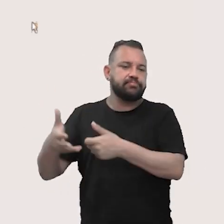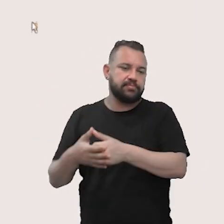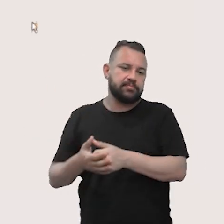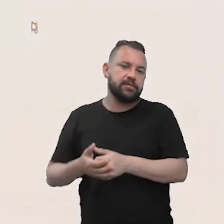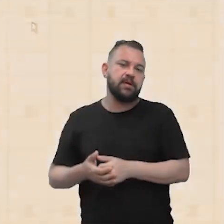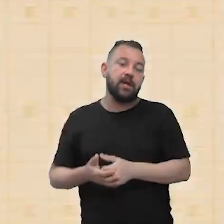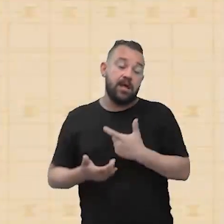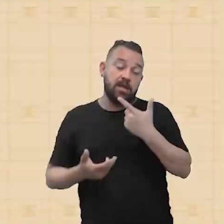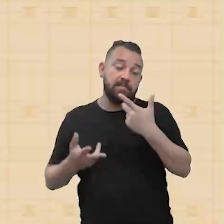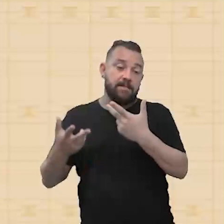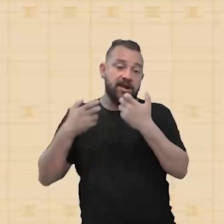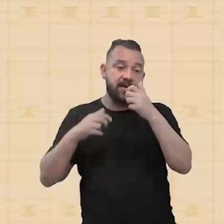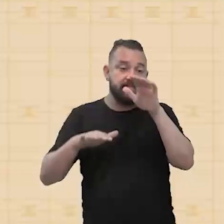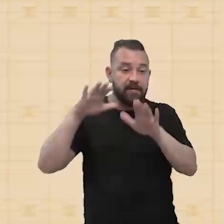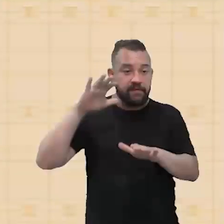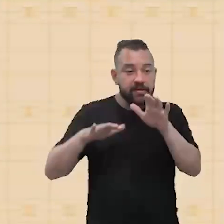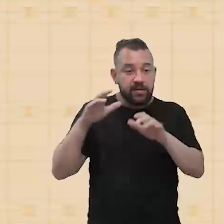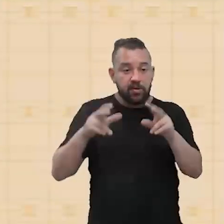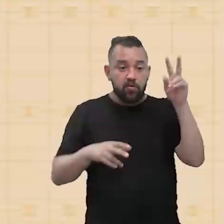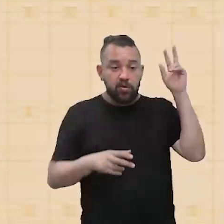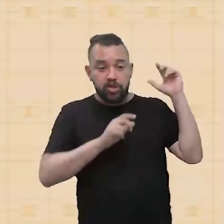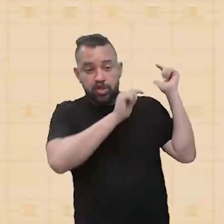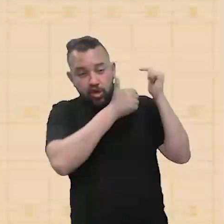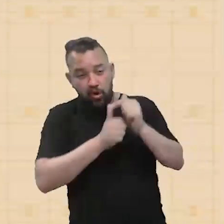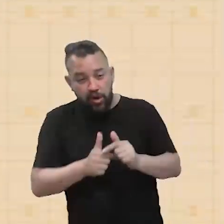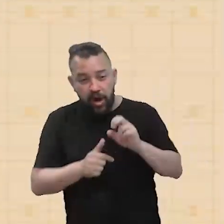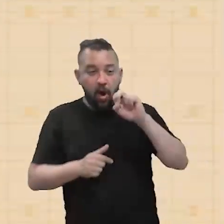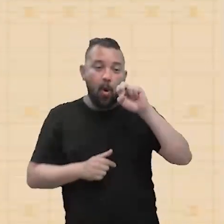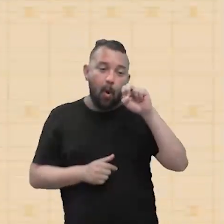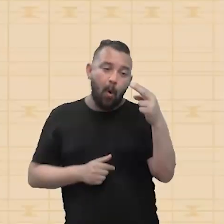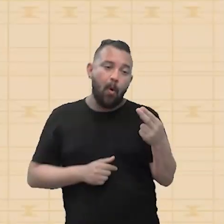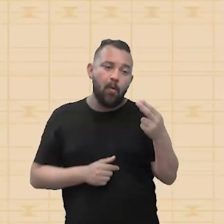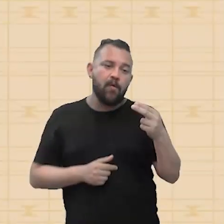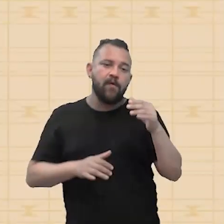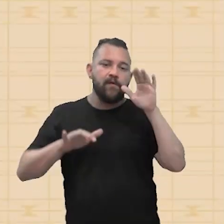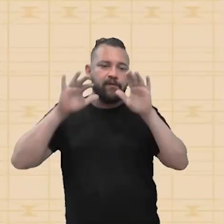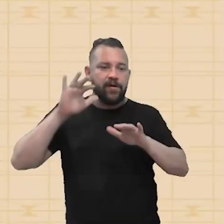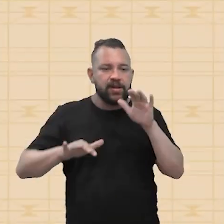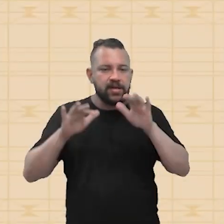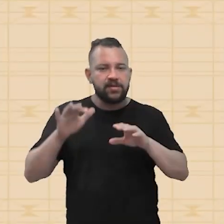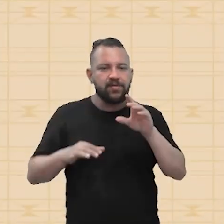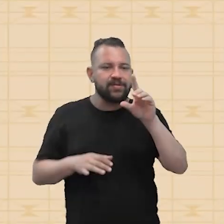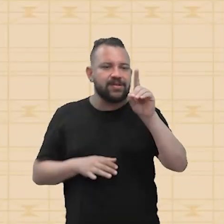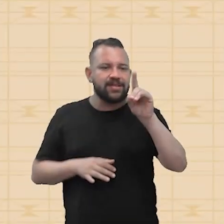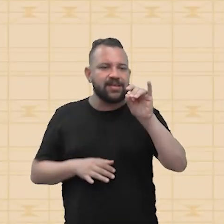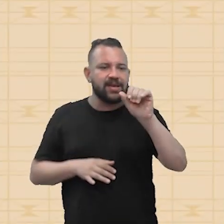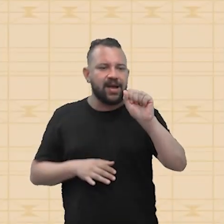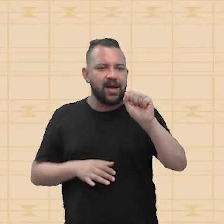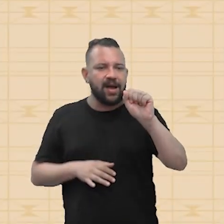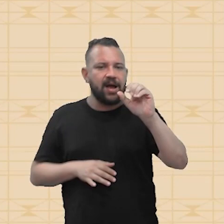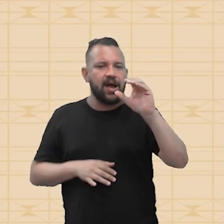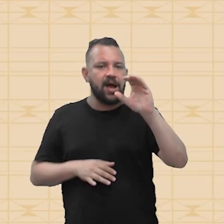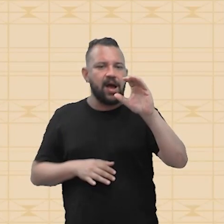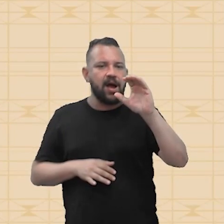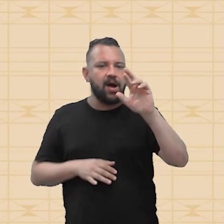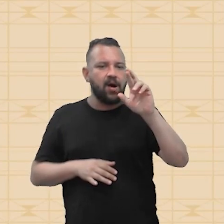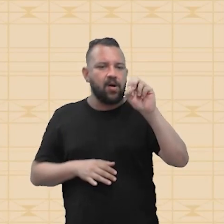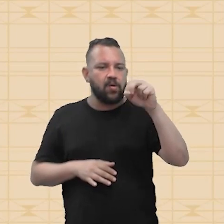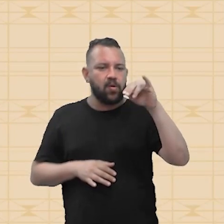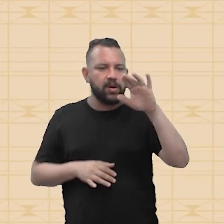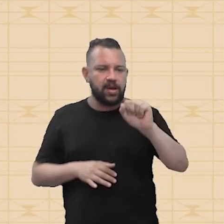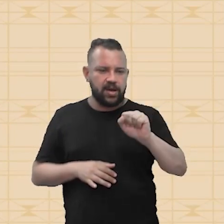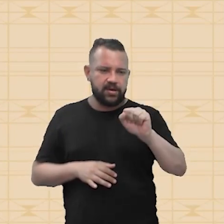de variação histórica ou variação diacrônica. Não